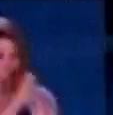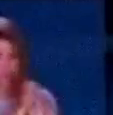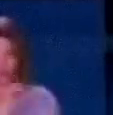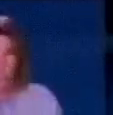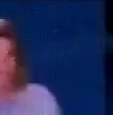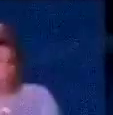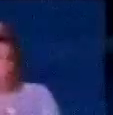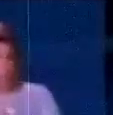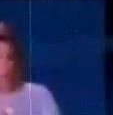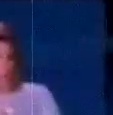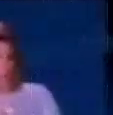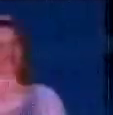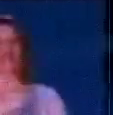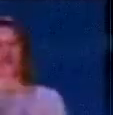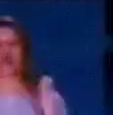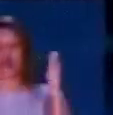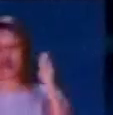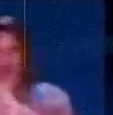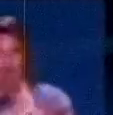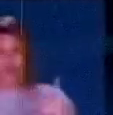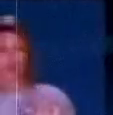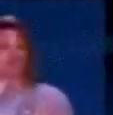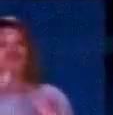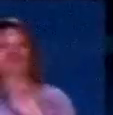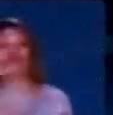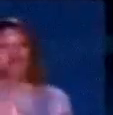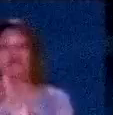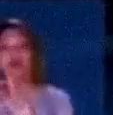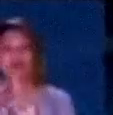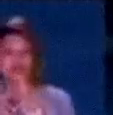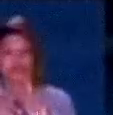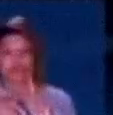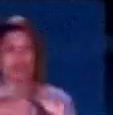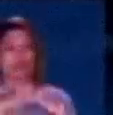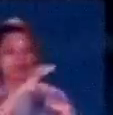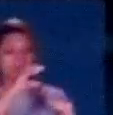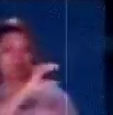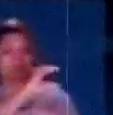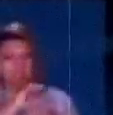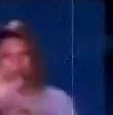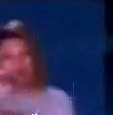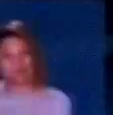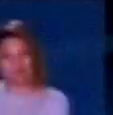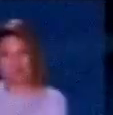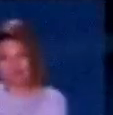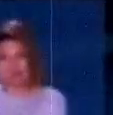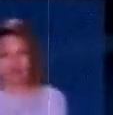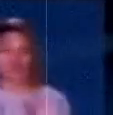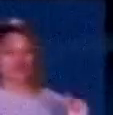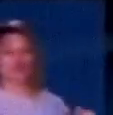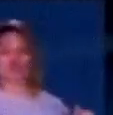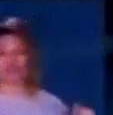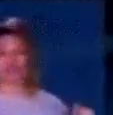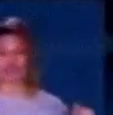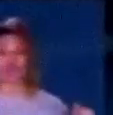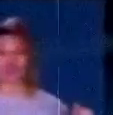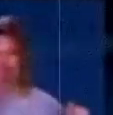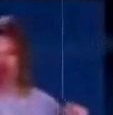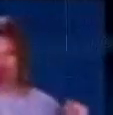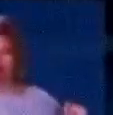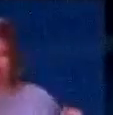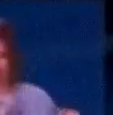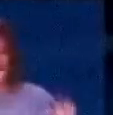com a contribuição da sociedade e um pouquinho do fundo eleitoral, porque eles tentaram evitar que o povo